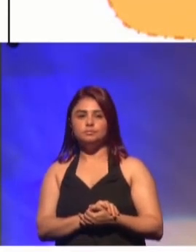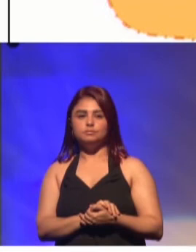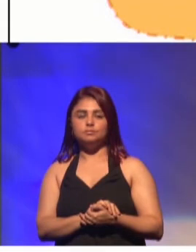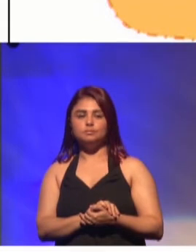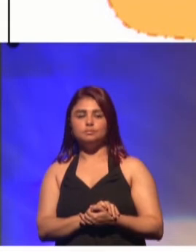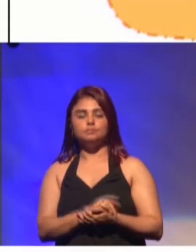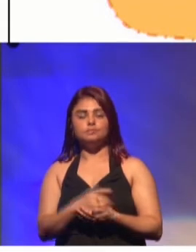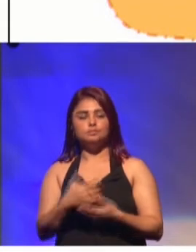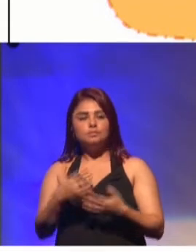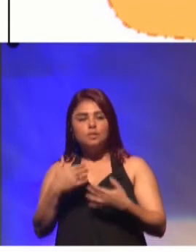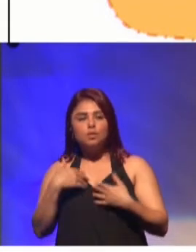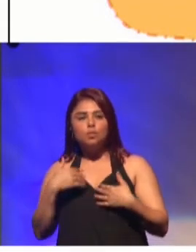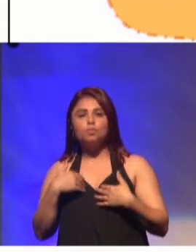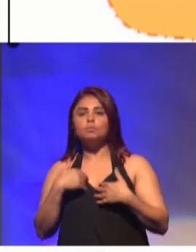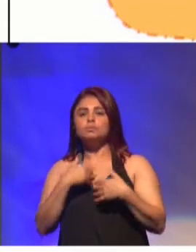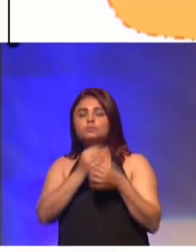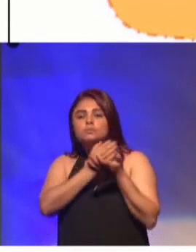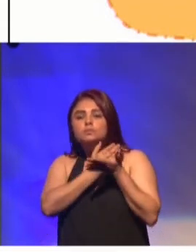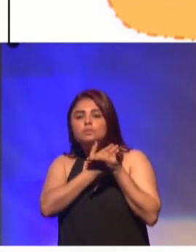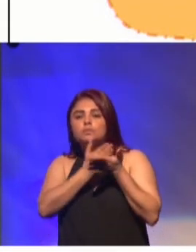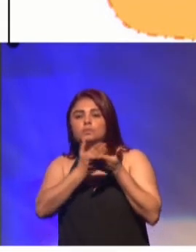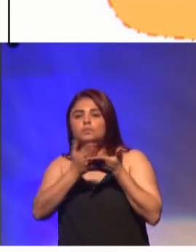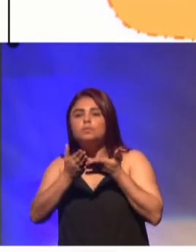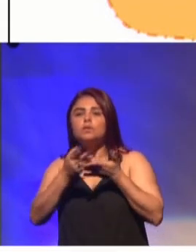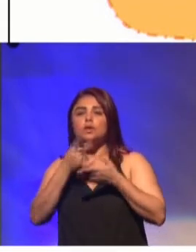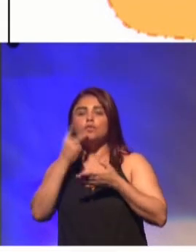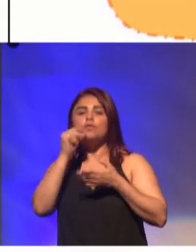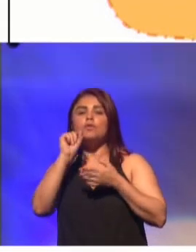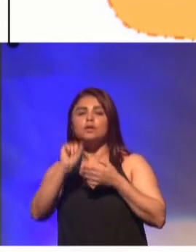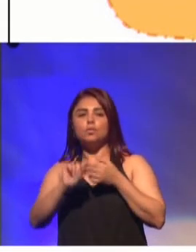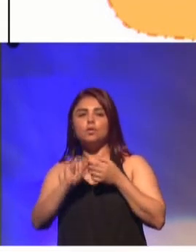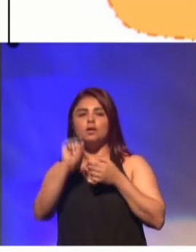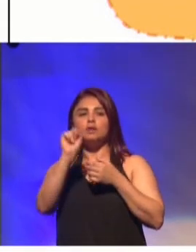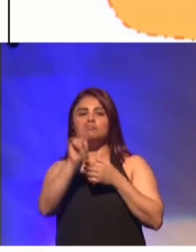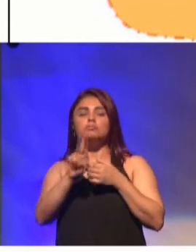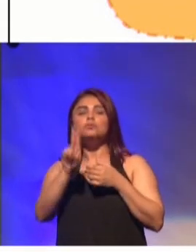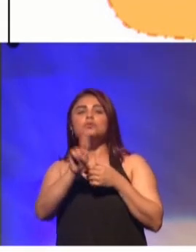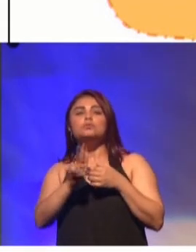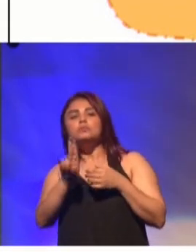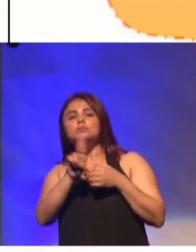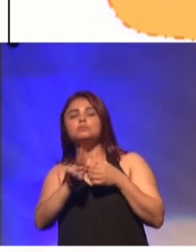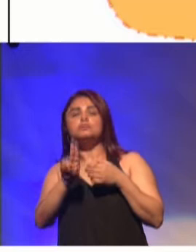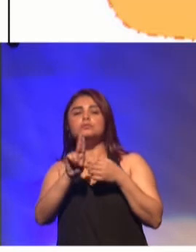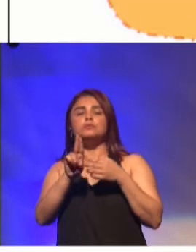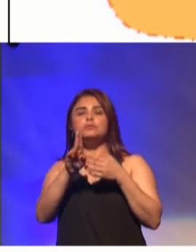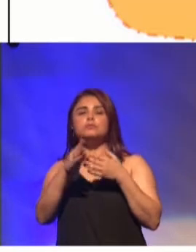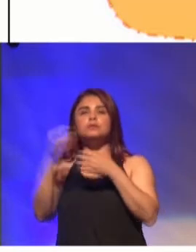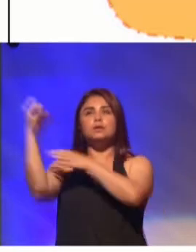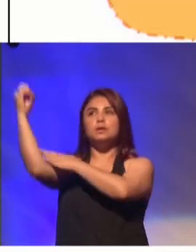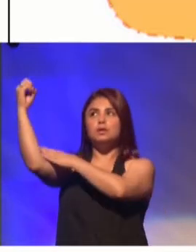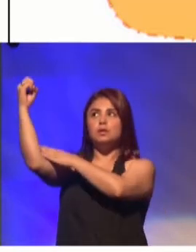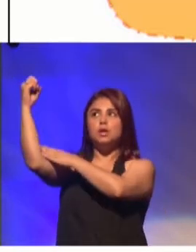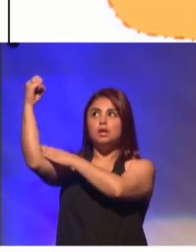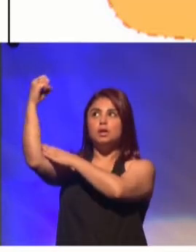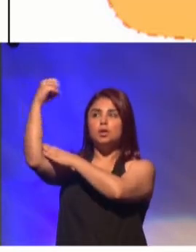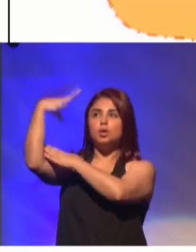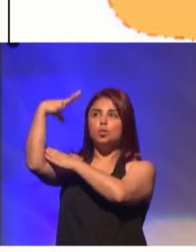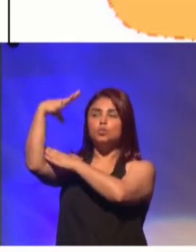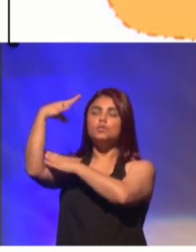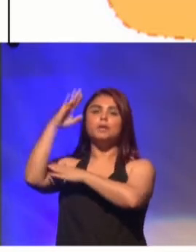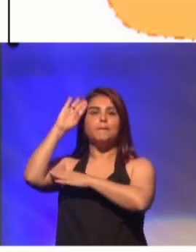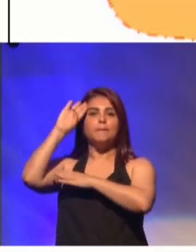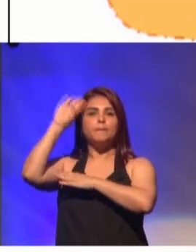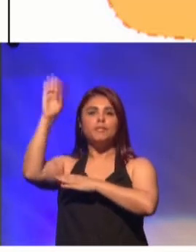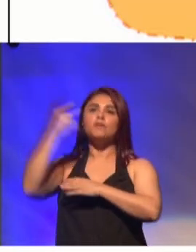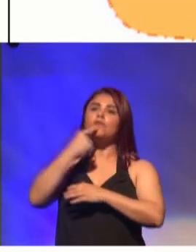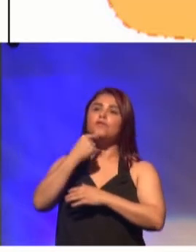Eu queria começar falando um pouquinho sobre o mecanismo de ação da luz, principalmente o vermelho